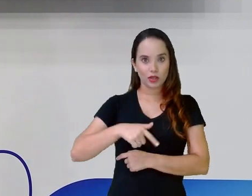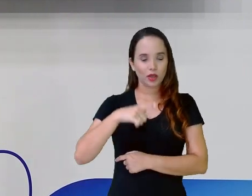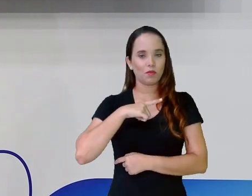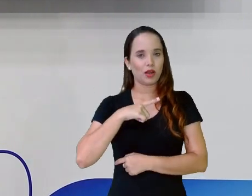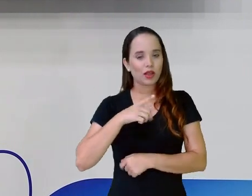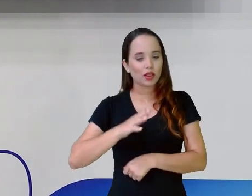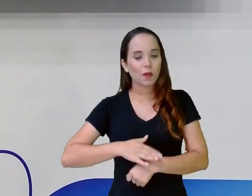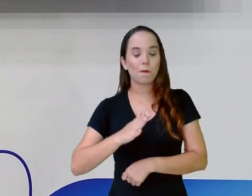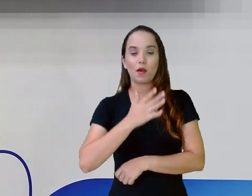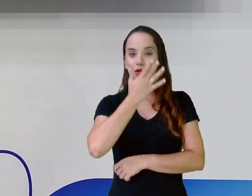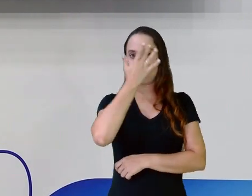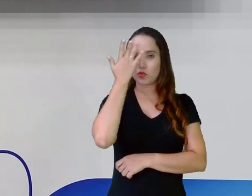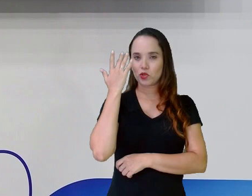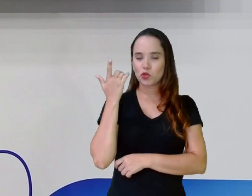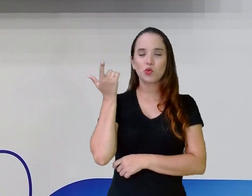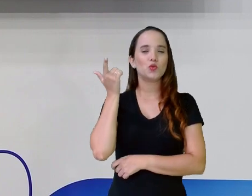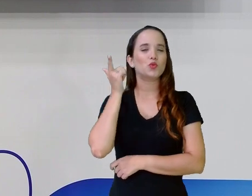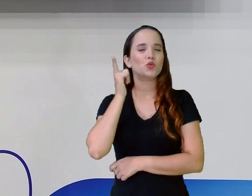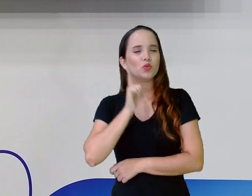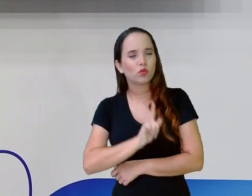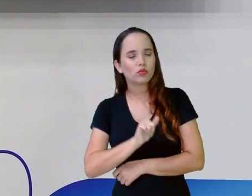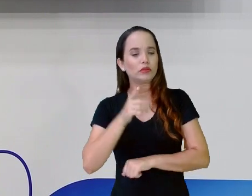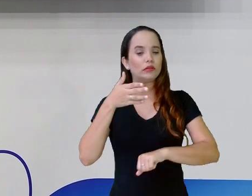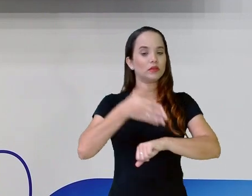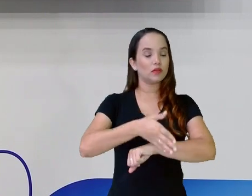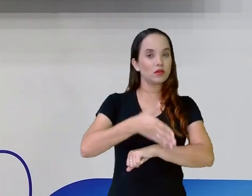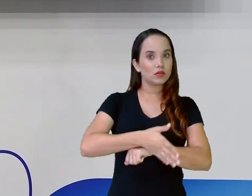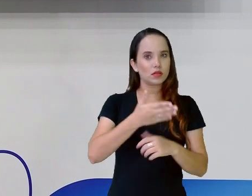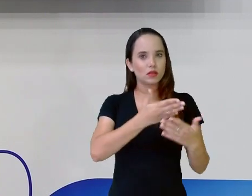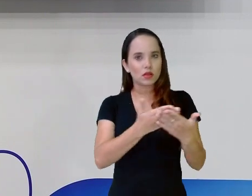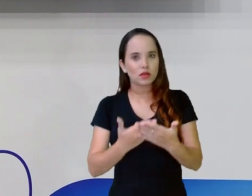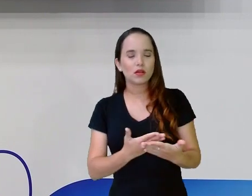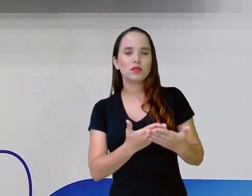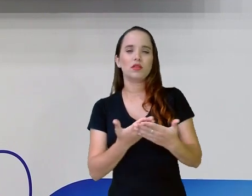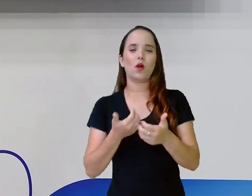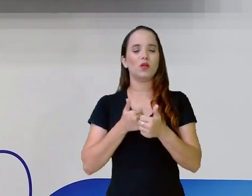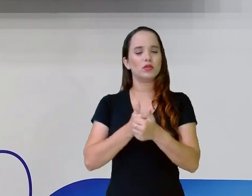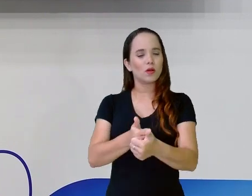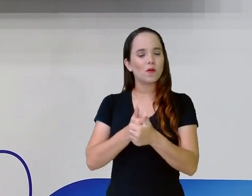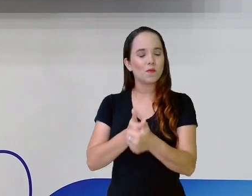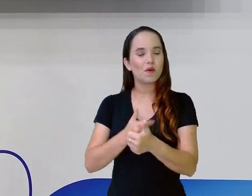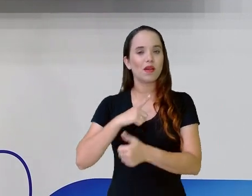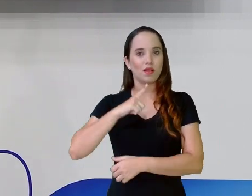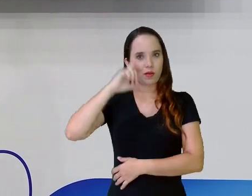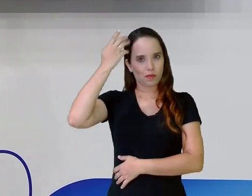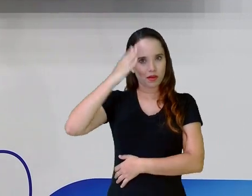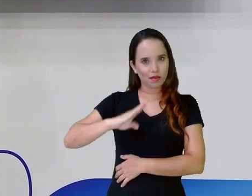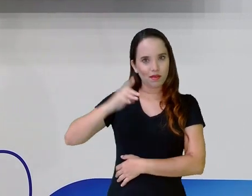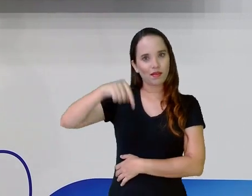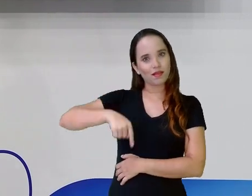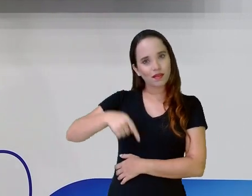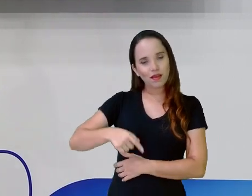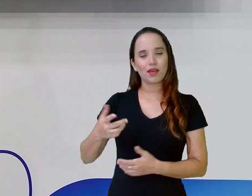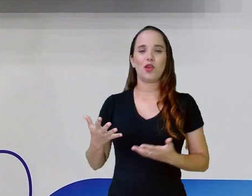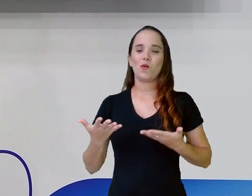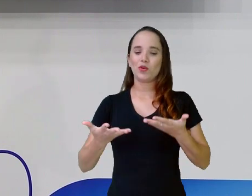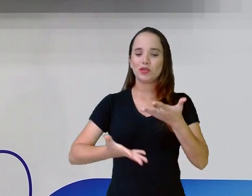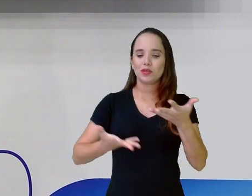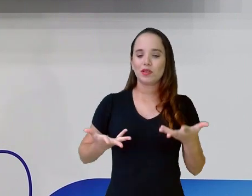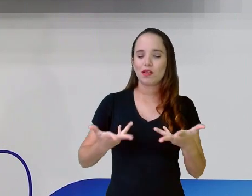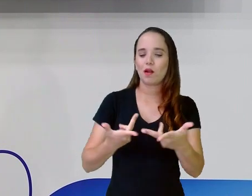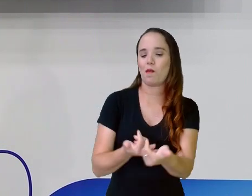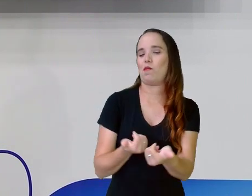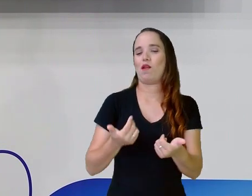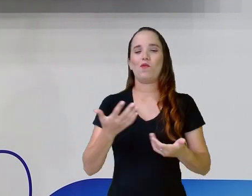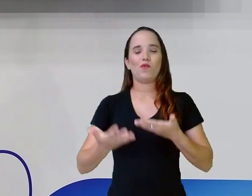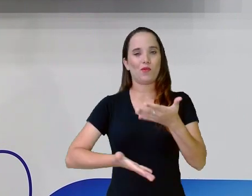que mais pessoas consigam acessar as nossas aulas, acompanhar. Brielle está aqui fazendo esse trabalho